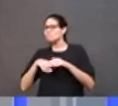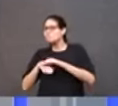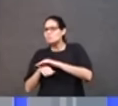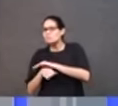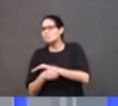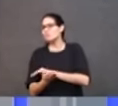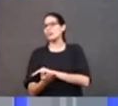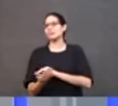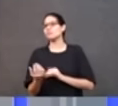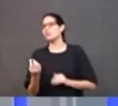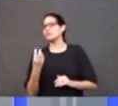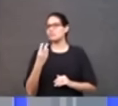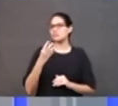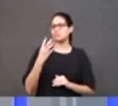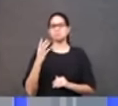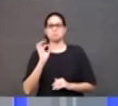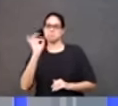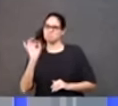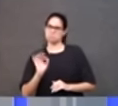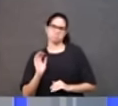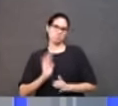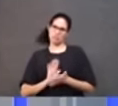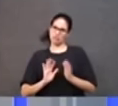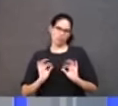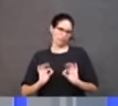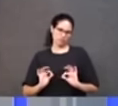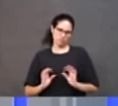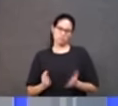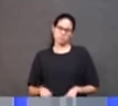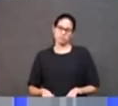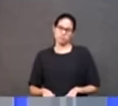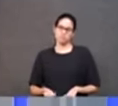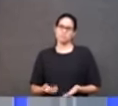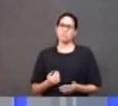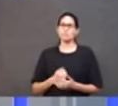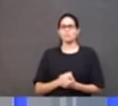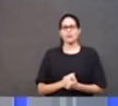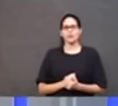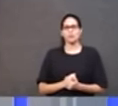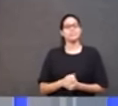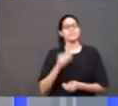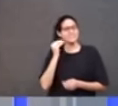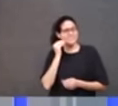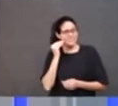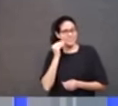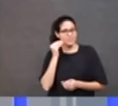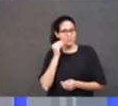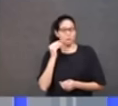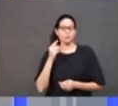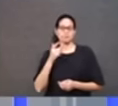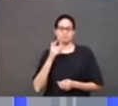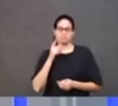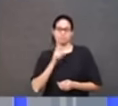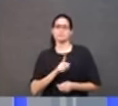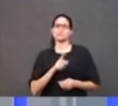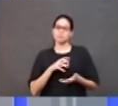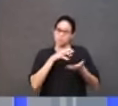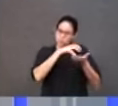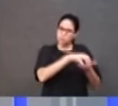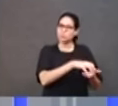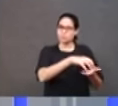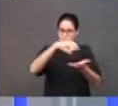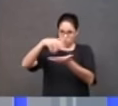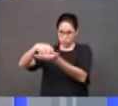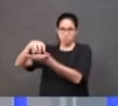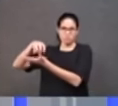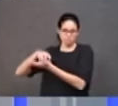nessa média, né, nacional. O que nós podemos fazer para entregar esses campi, e isso é uma coisa que nós colocamos na nossa carta-programa,